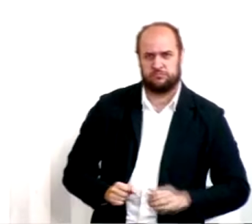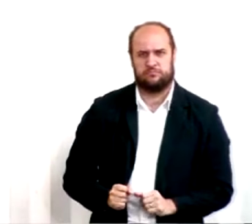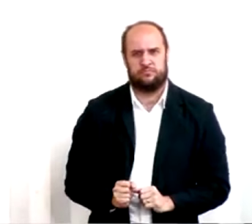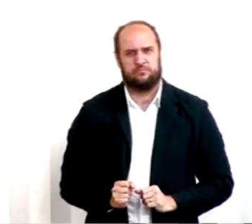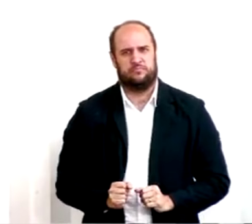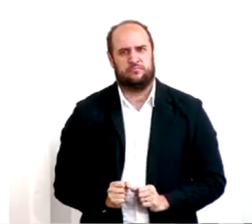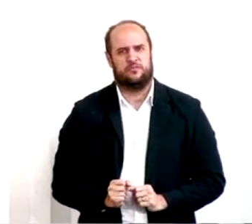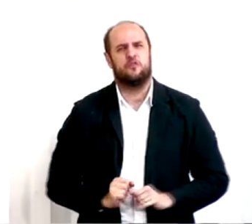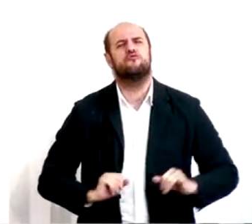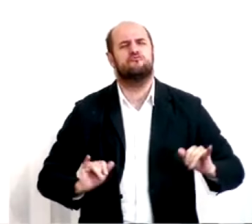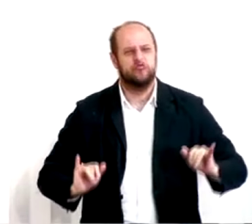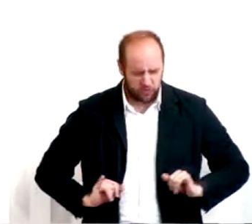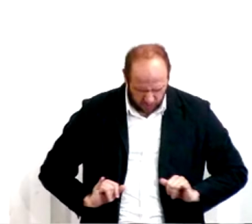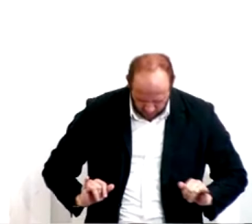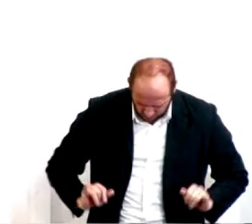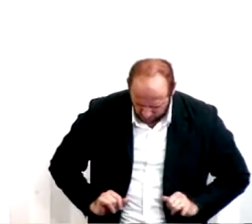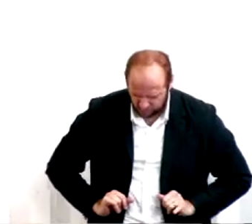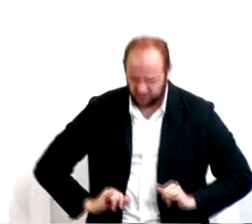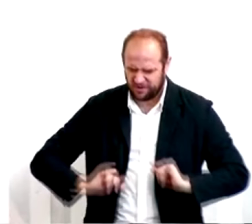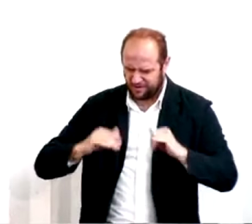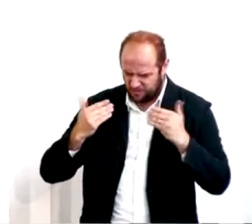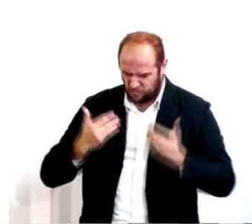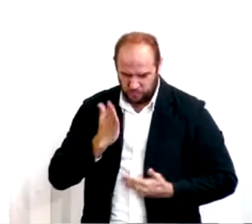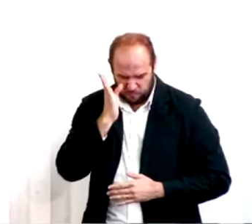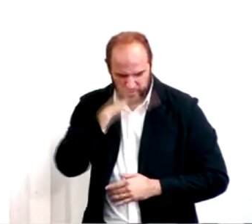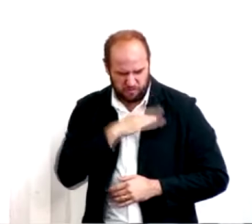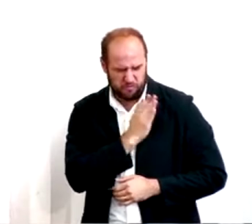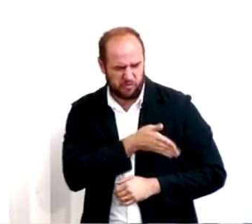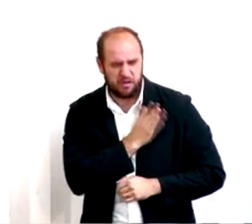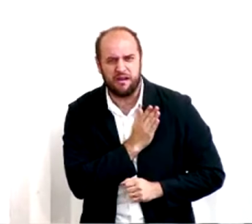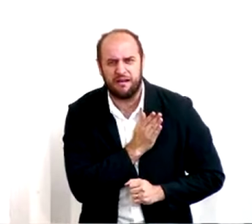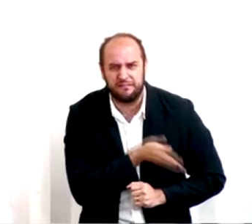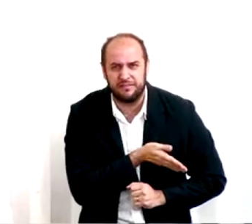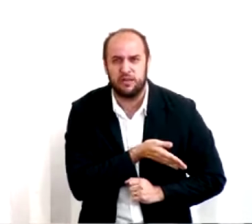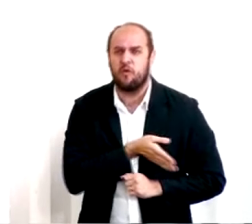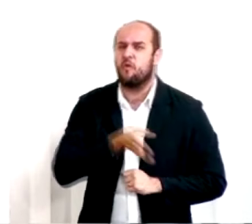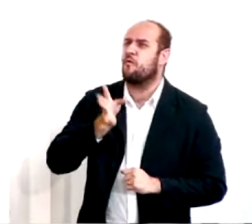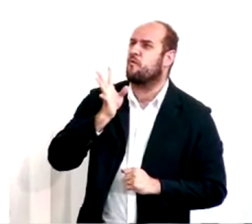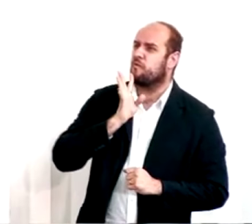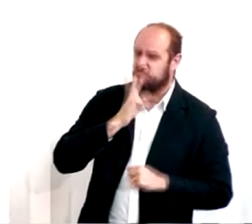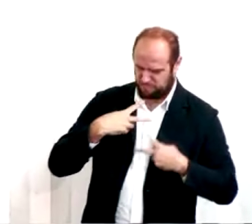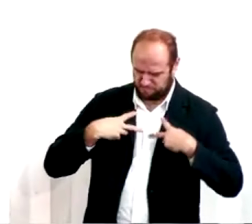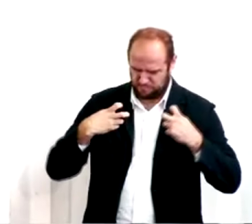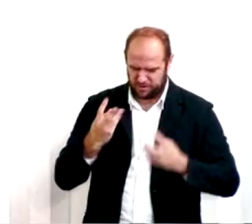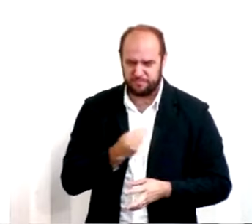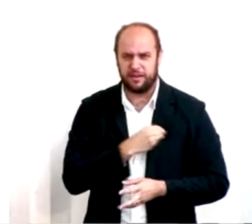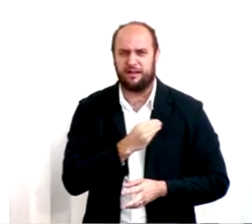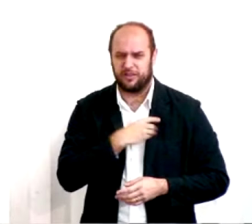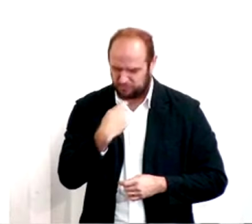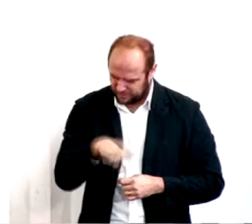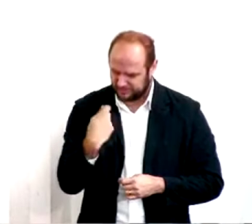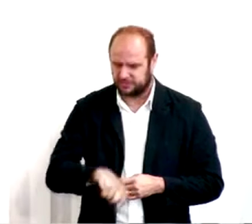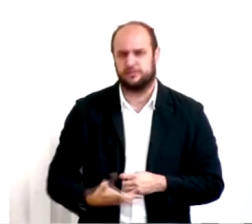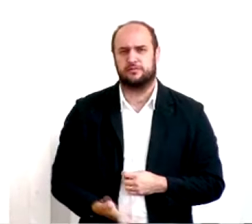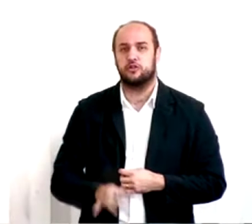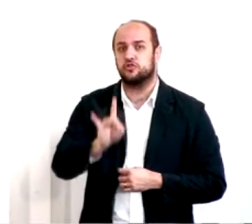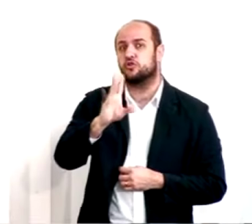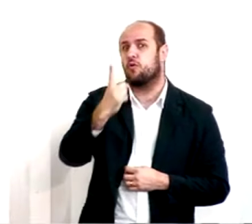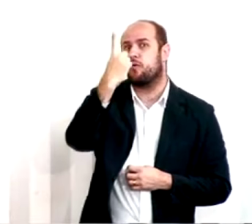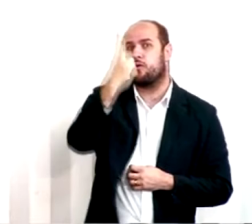deve sofrer a maldade do seu coração e deve reconhecer seus pecados sou a 1 no mundo